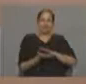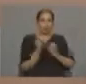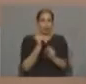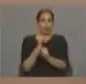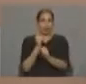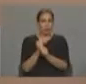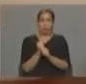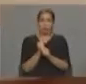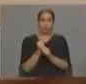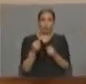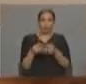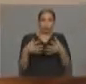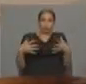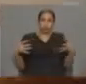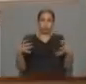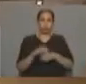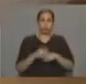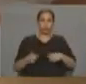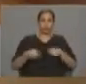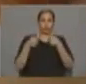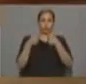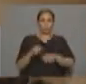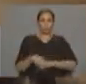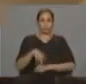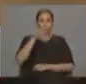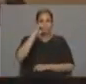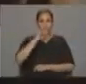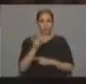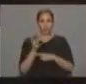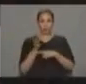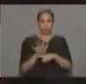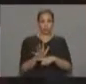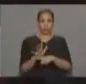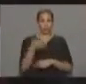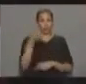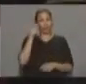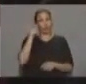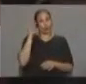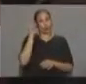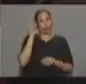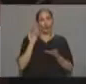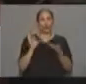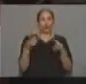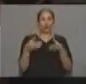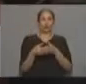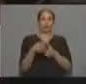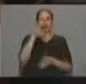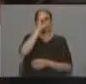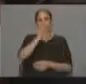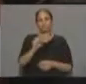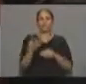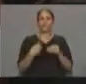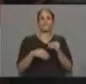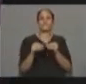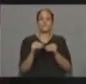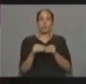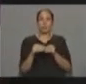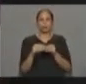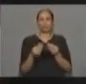criar o investimento no ar francês do windows sendo do conselho do governo extraordinário que apenas serviu para